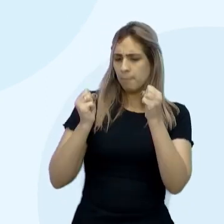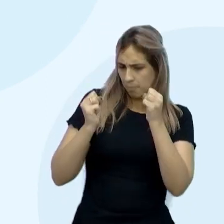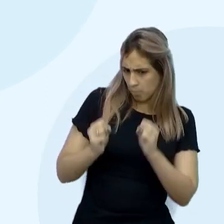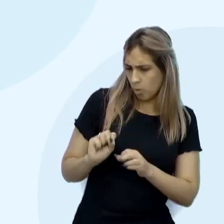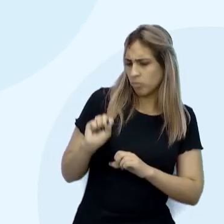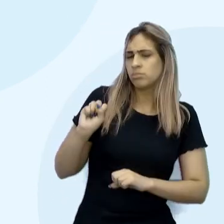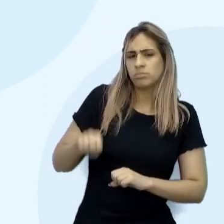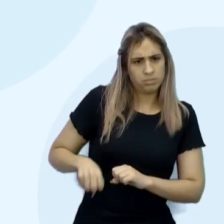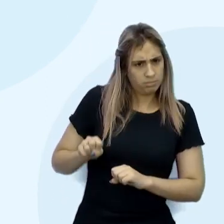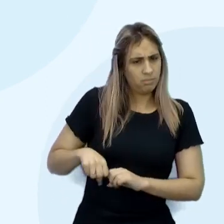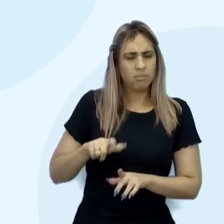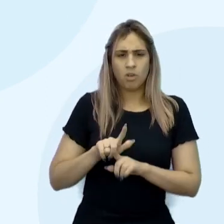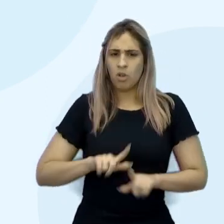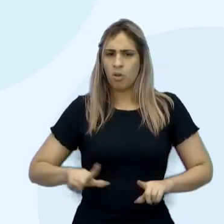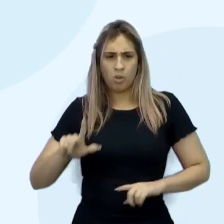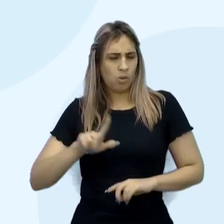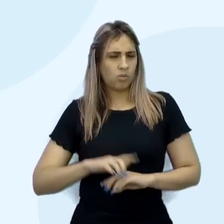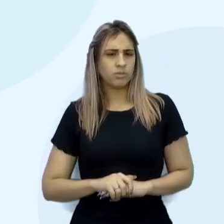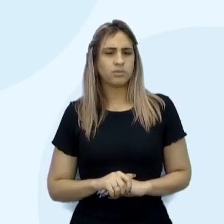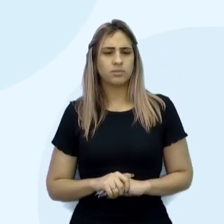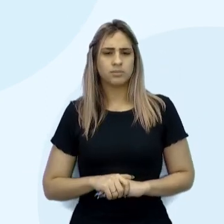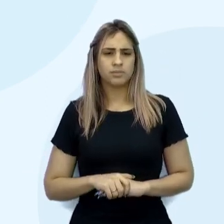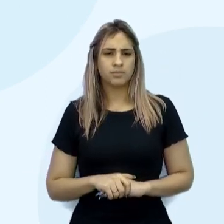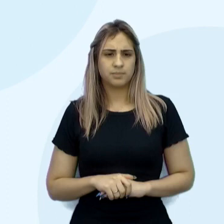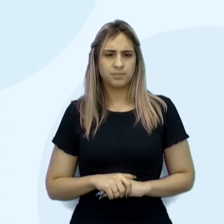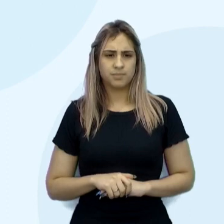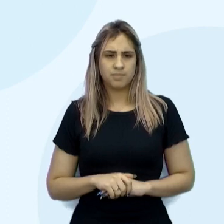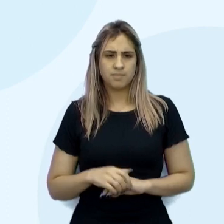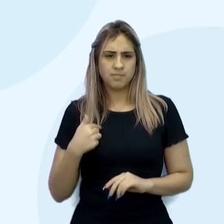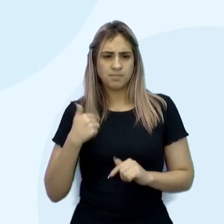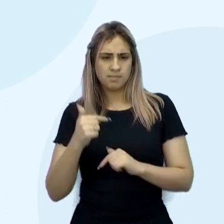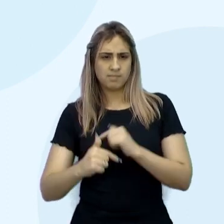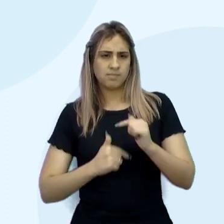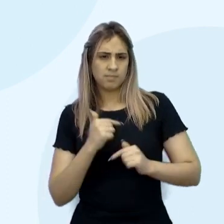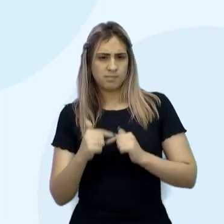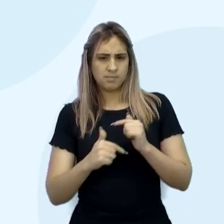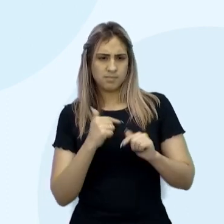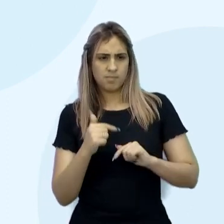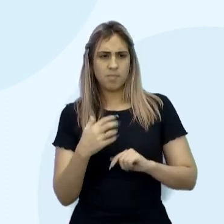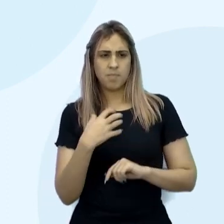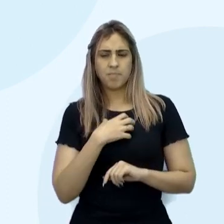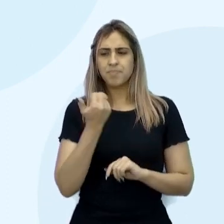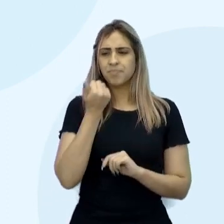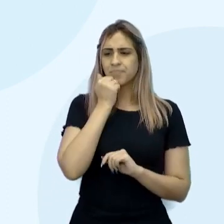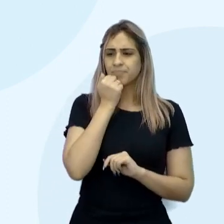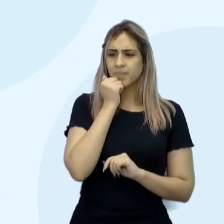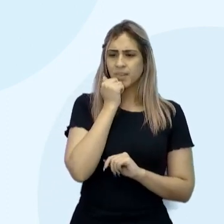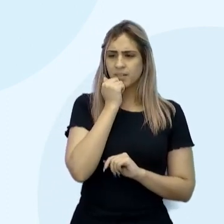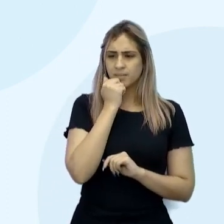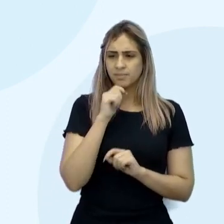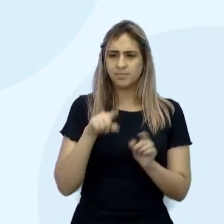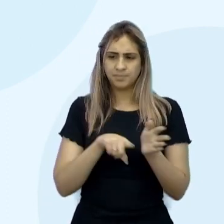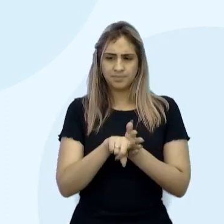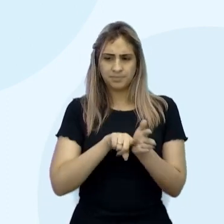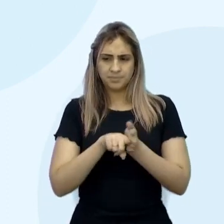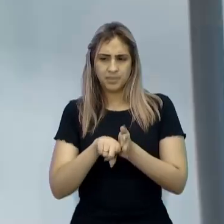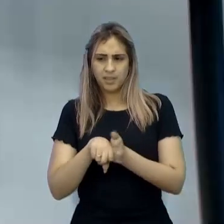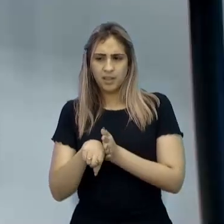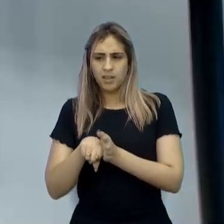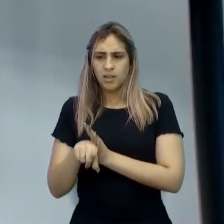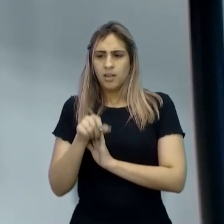nenhum. Nesse caso aí, especificamente, né, a gente trabalha a investigação científica e a mediação e a